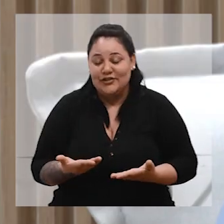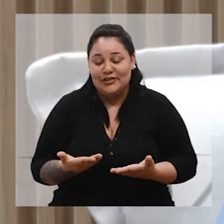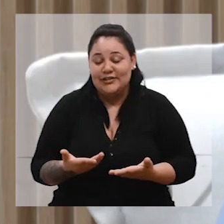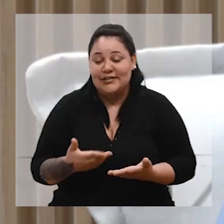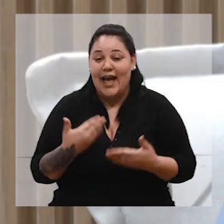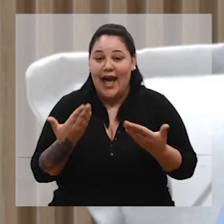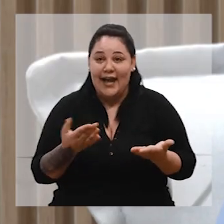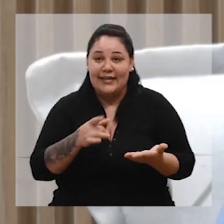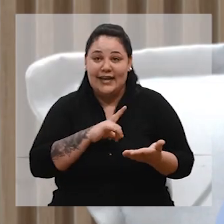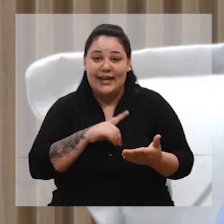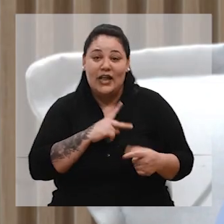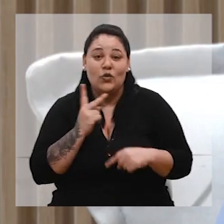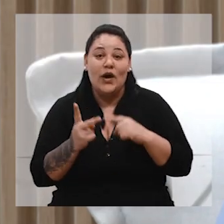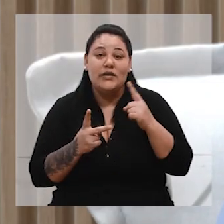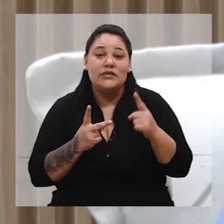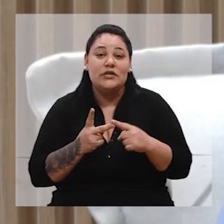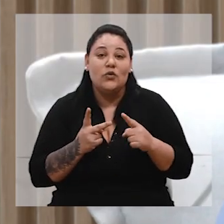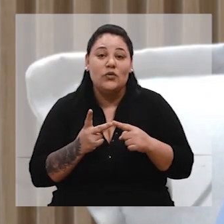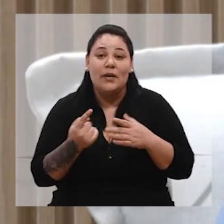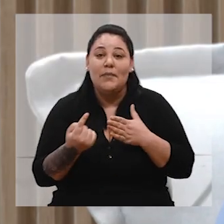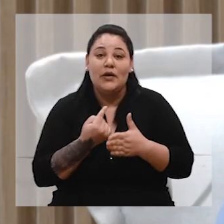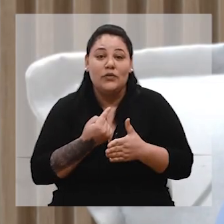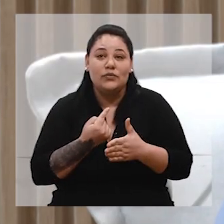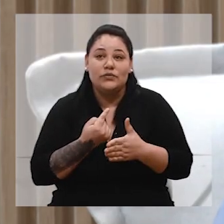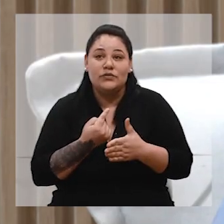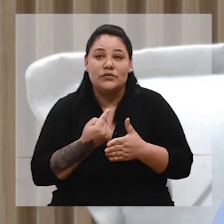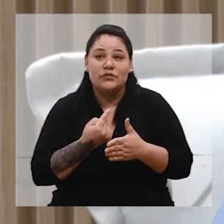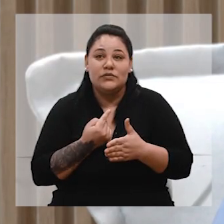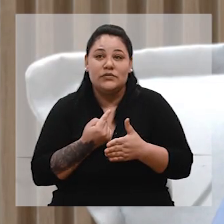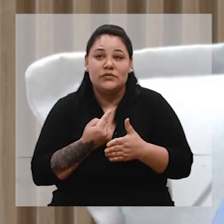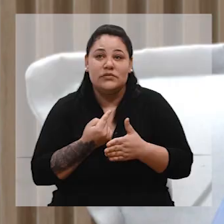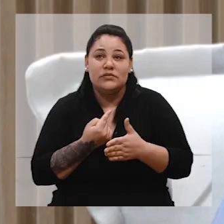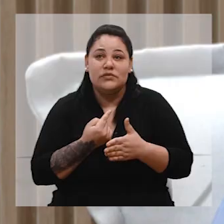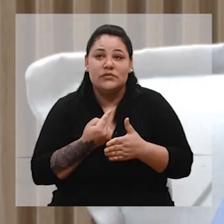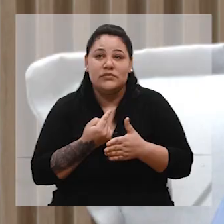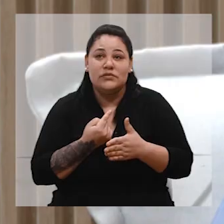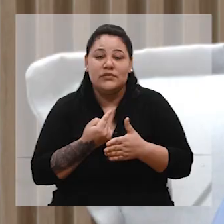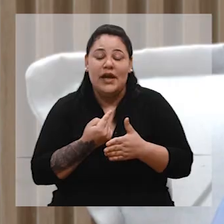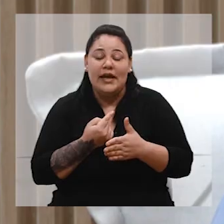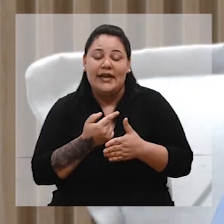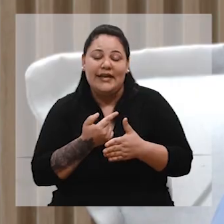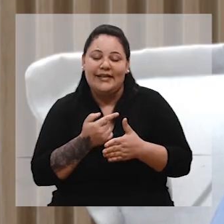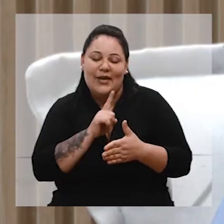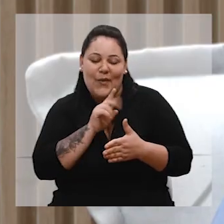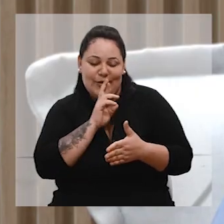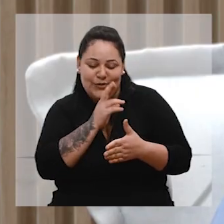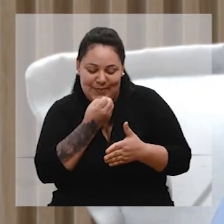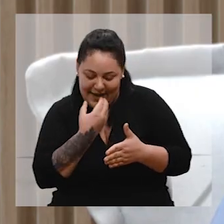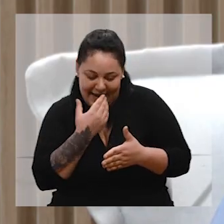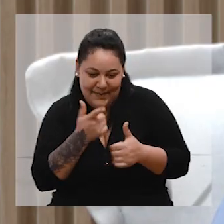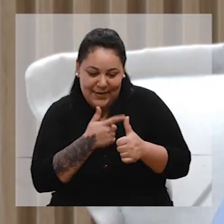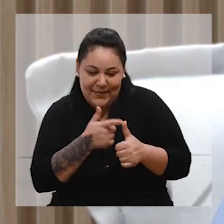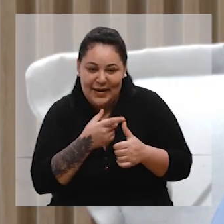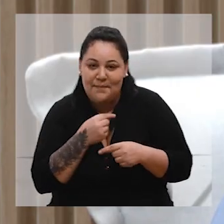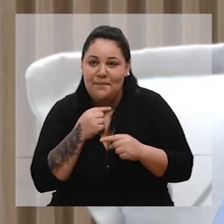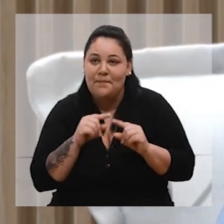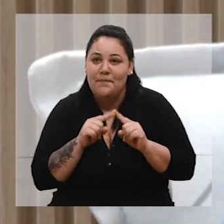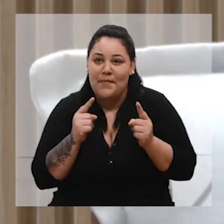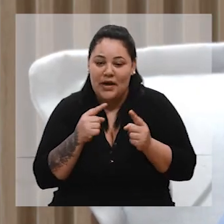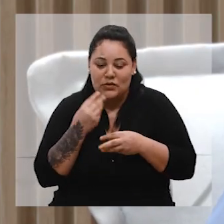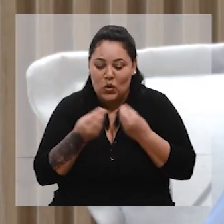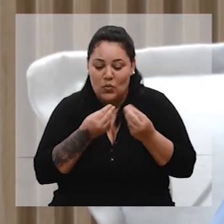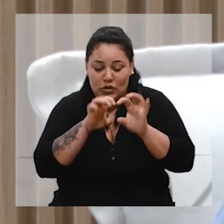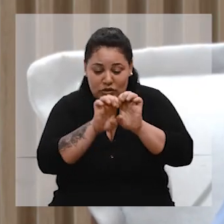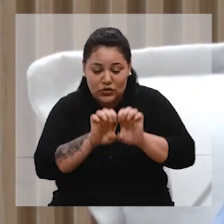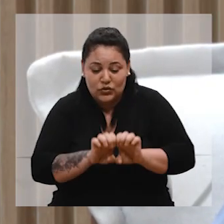diferentes em momentos diferentes. E aí vem a tua segunda pergunta, né, Vânia, sem ter respondido a primeira, porque não tem como. Como é que